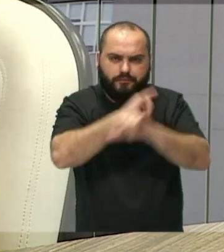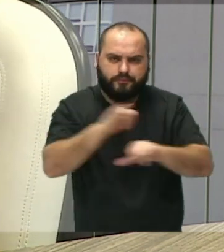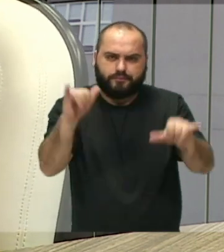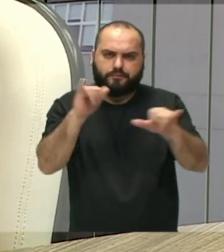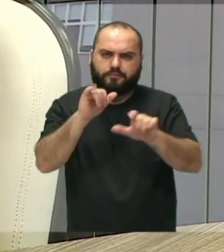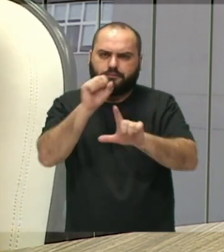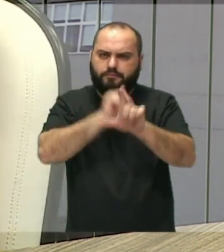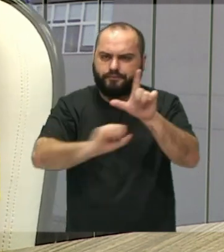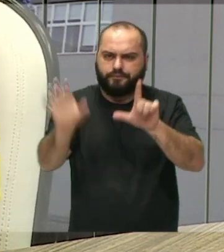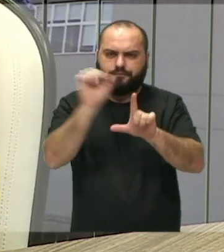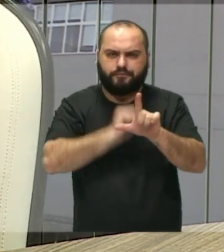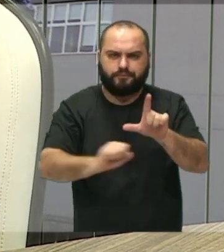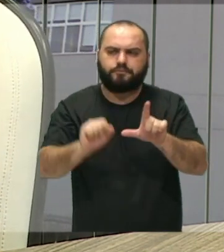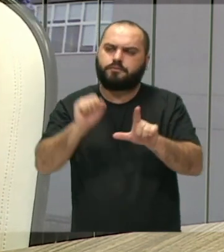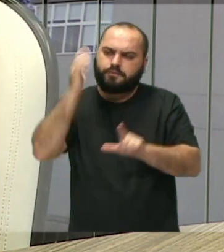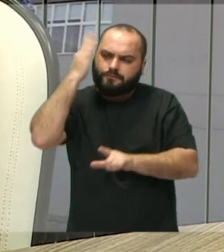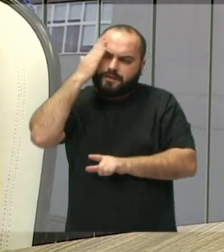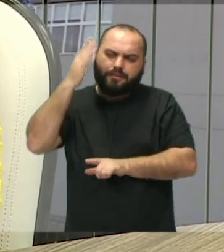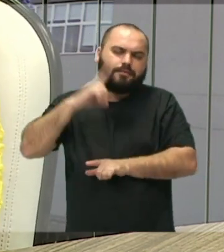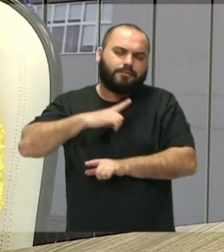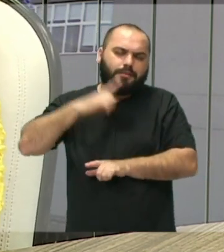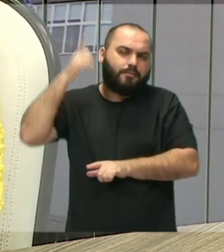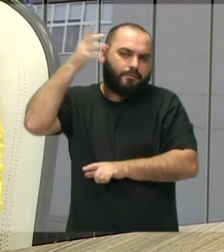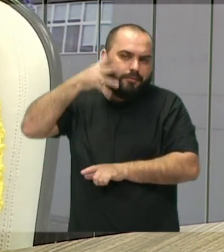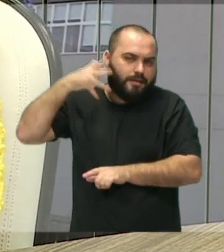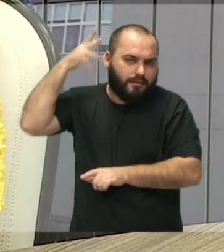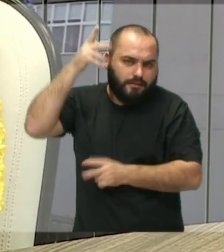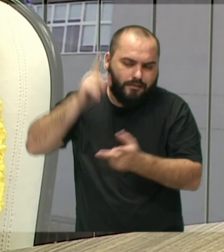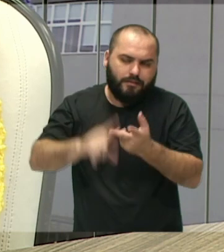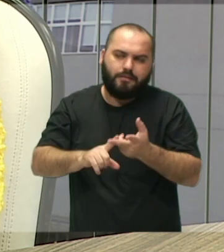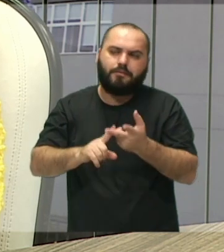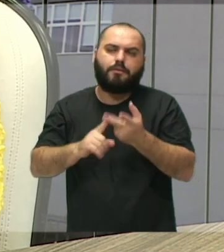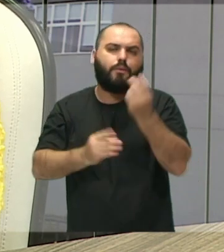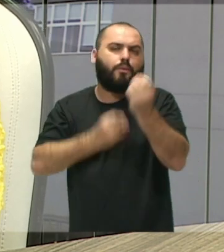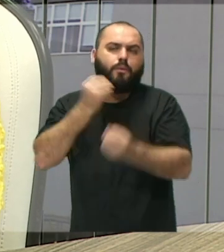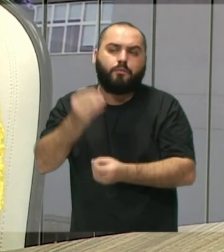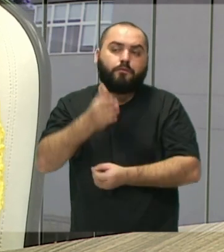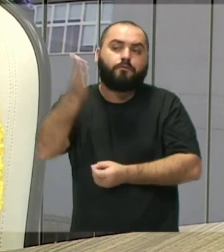o workshop, de como é que ele vai se processar, de que pode ser interessante para ele,